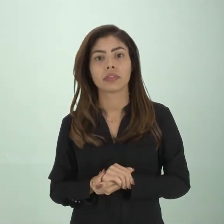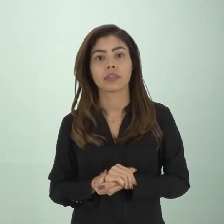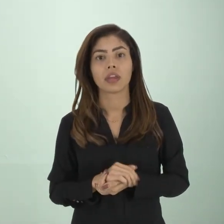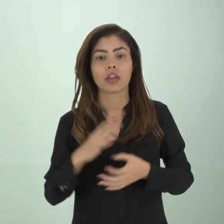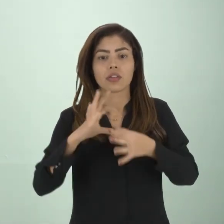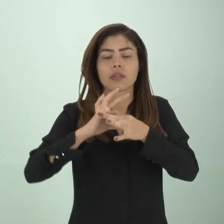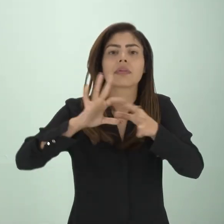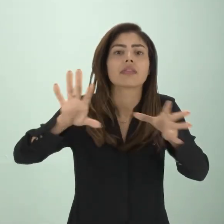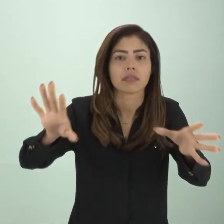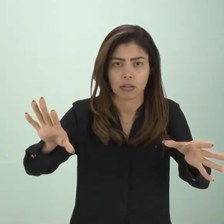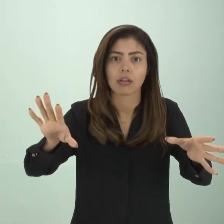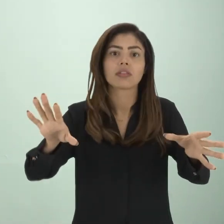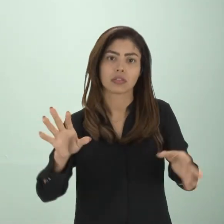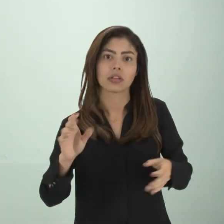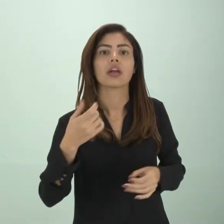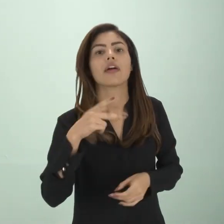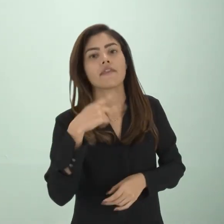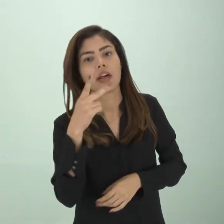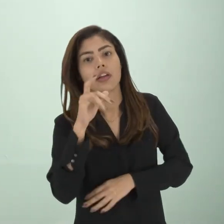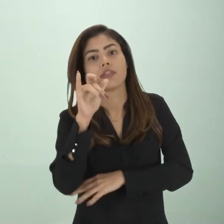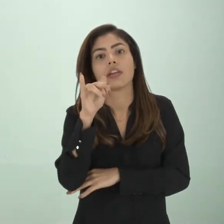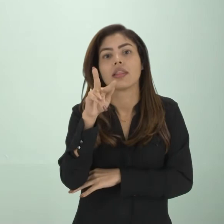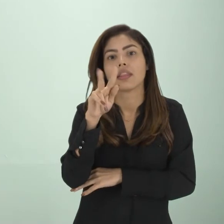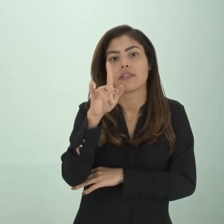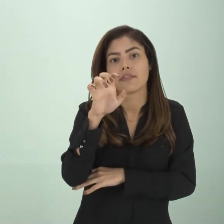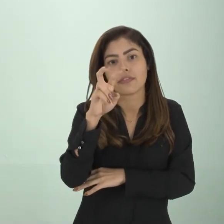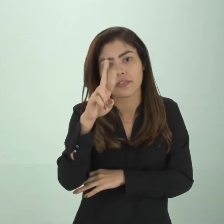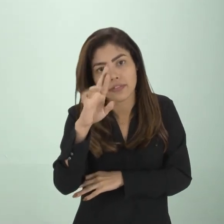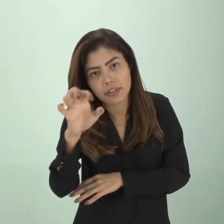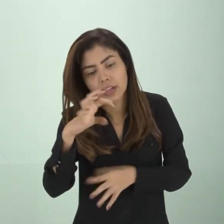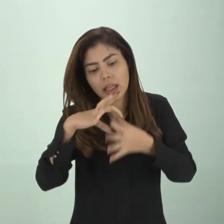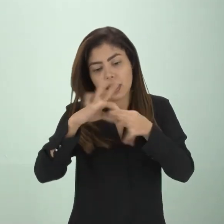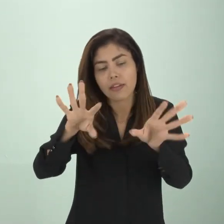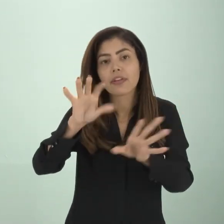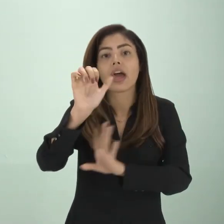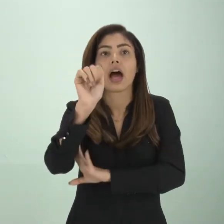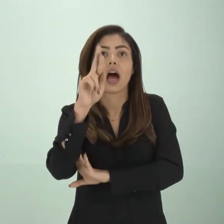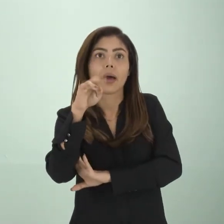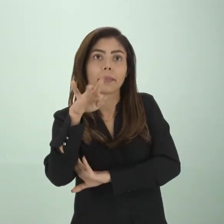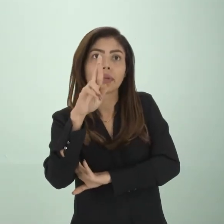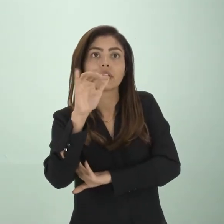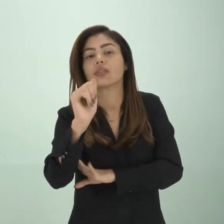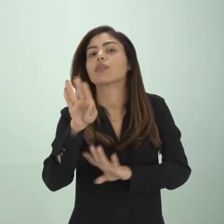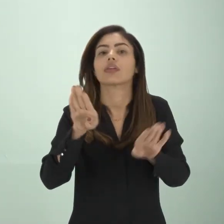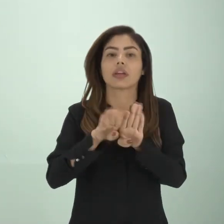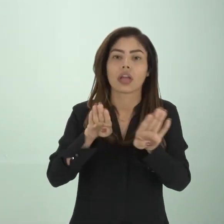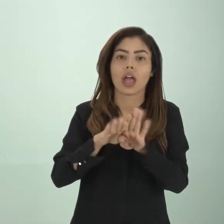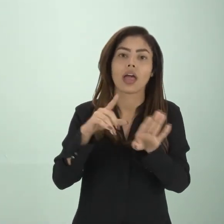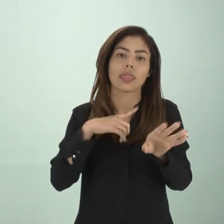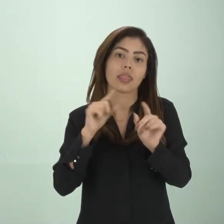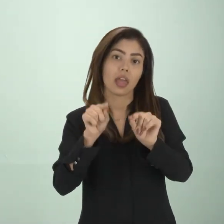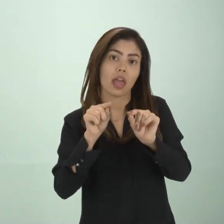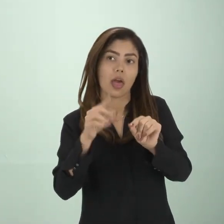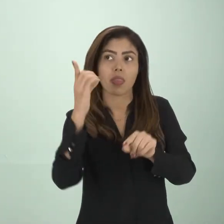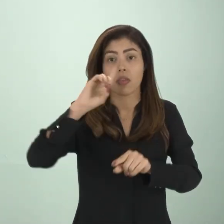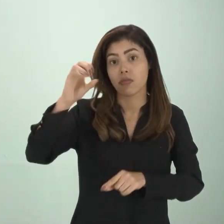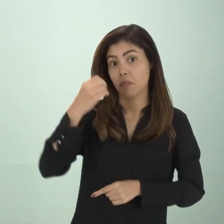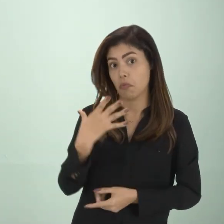é culpa de Deus. Deus não é autor do mal. O mal, ele exige quando